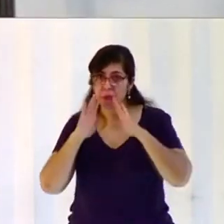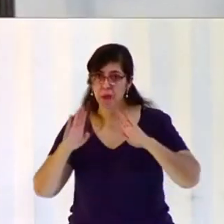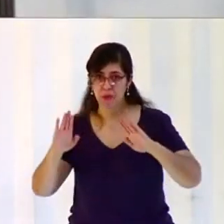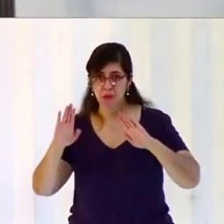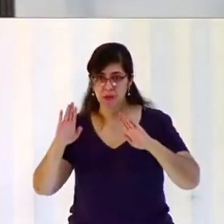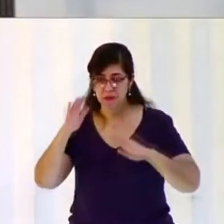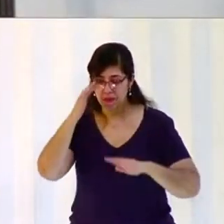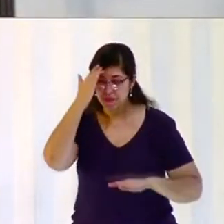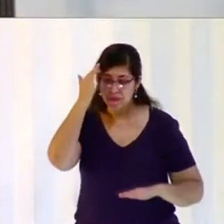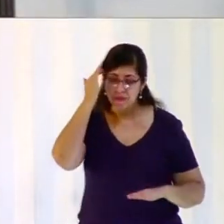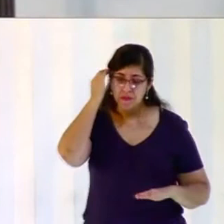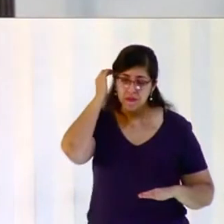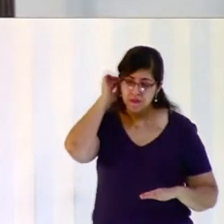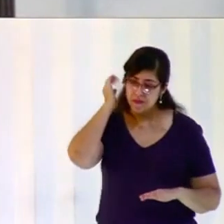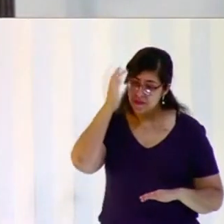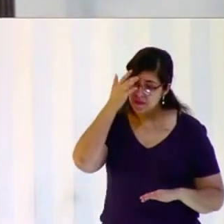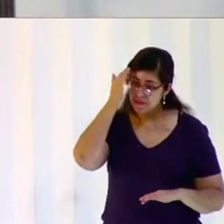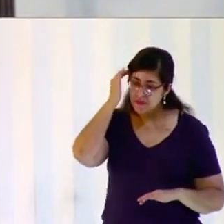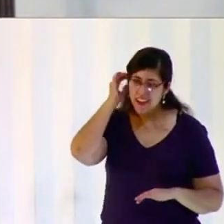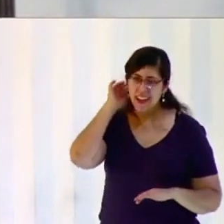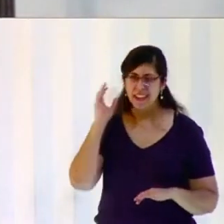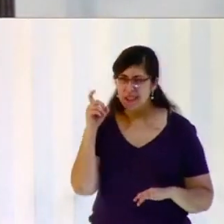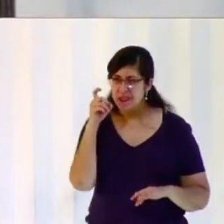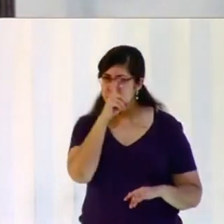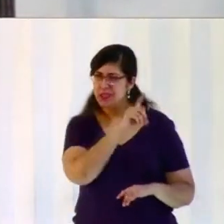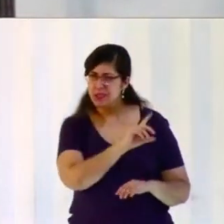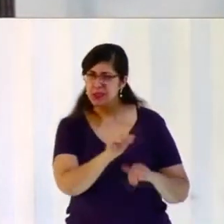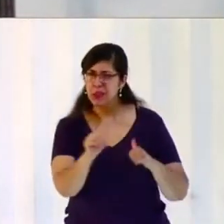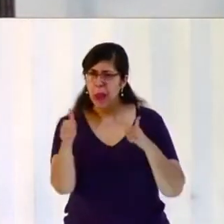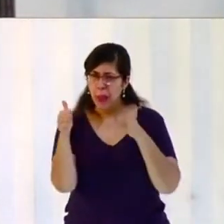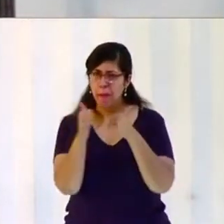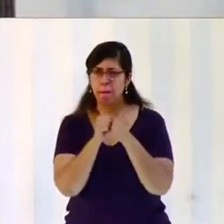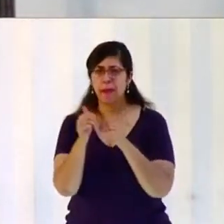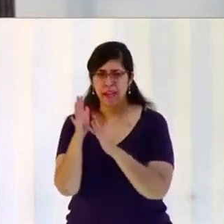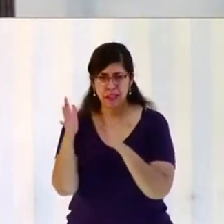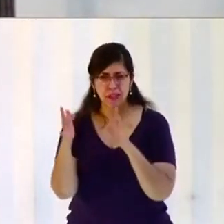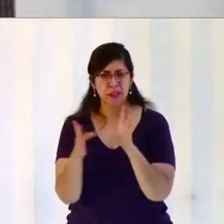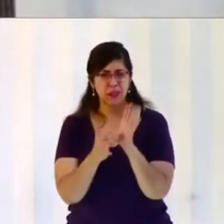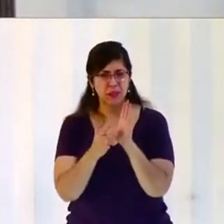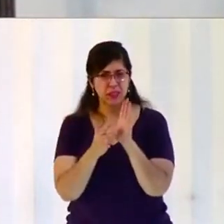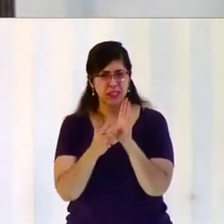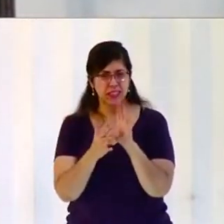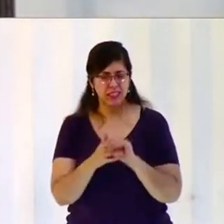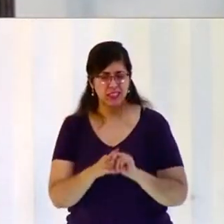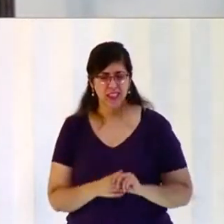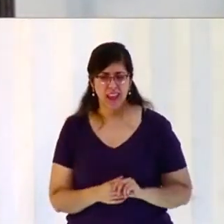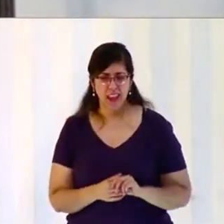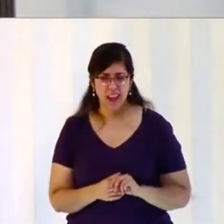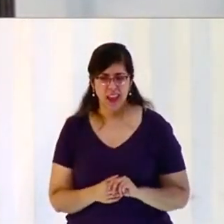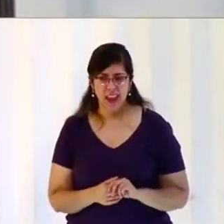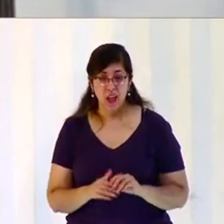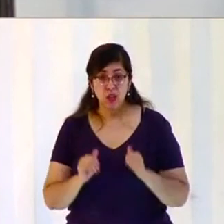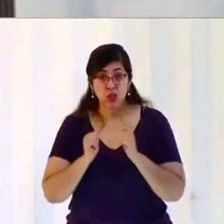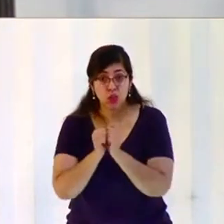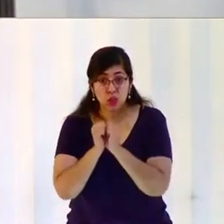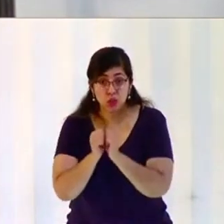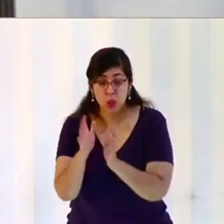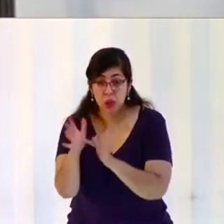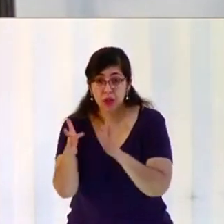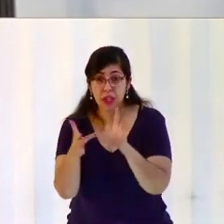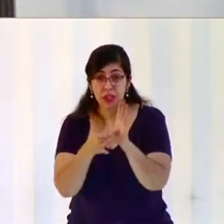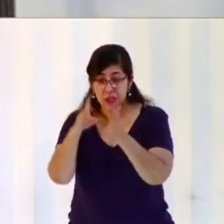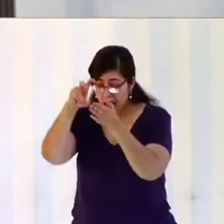Percebe como é difícil estar com Jesus? Porque estar com Jesus é baixar a cabeça,